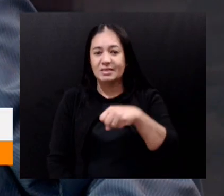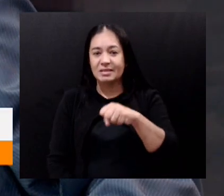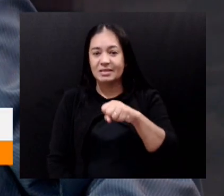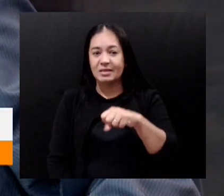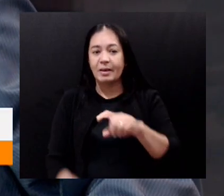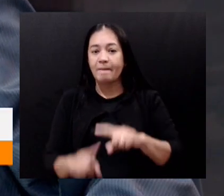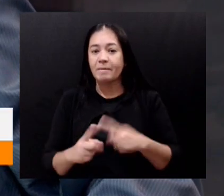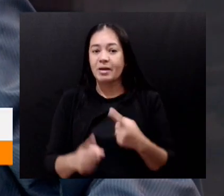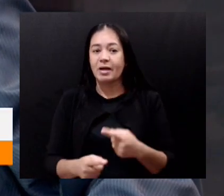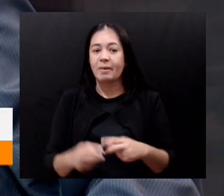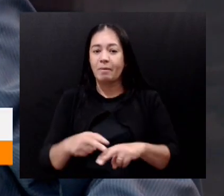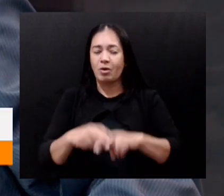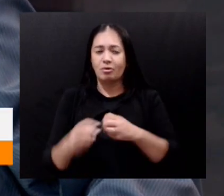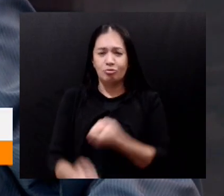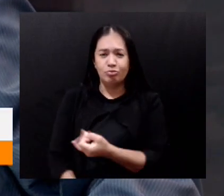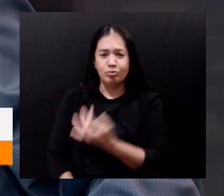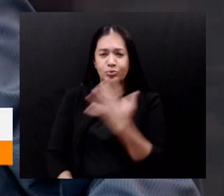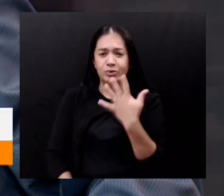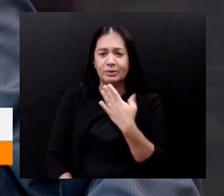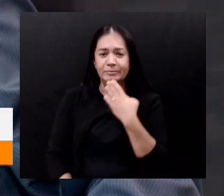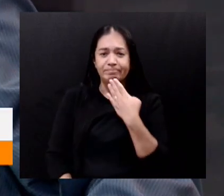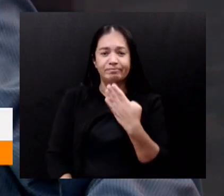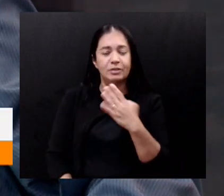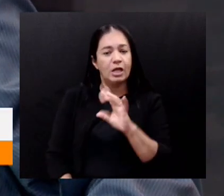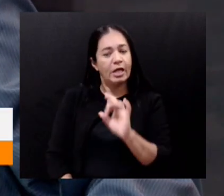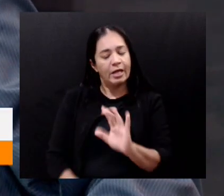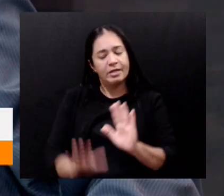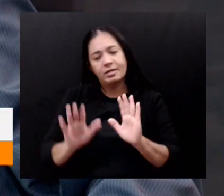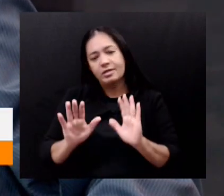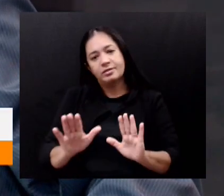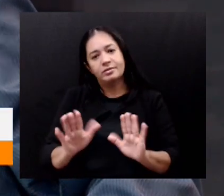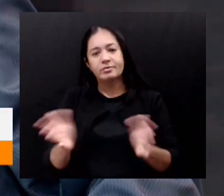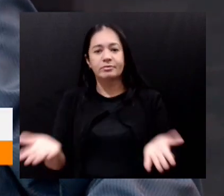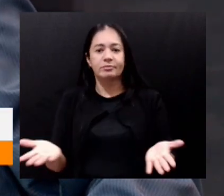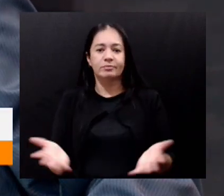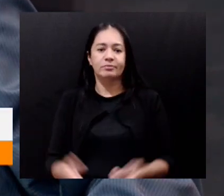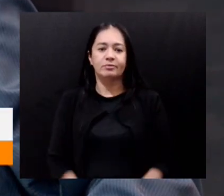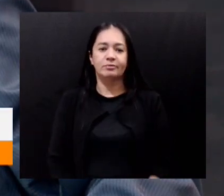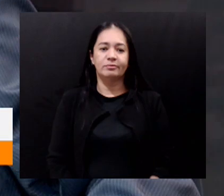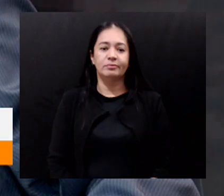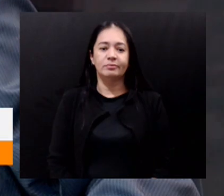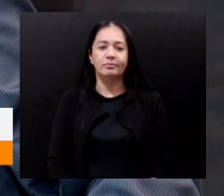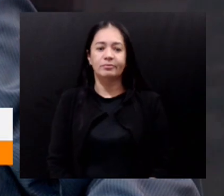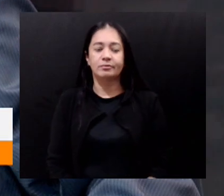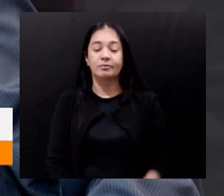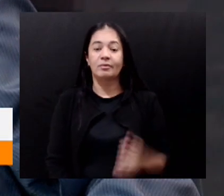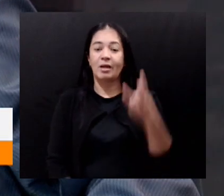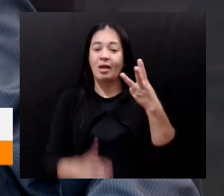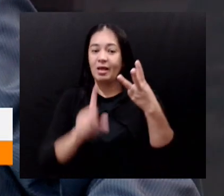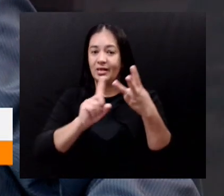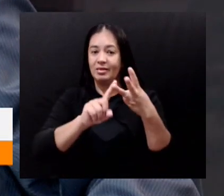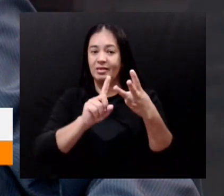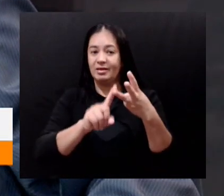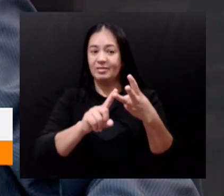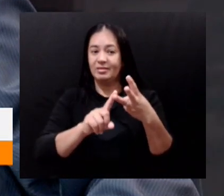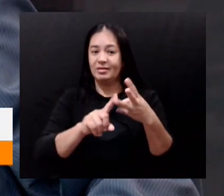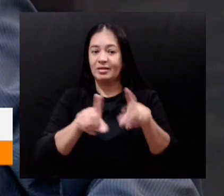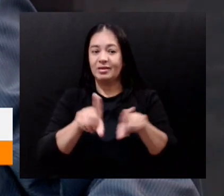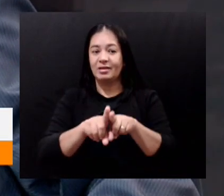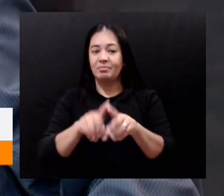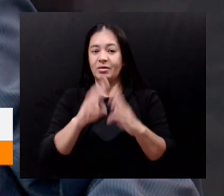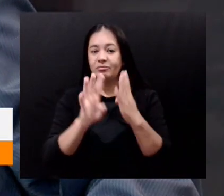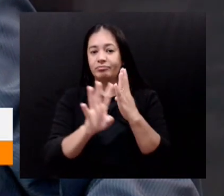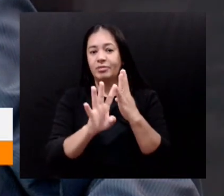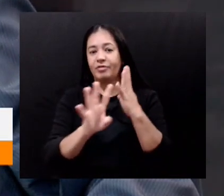de pedidos, é o que temos É, nesse momento. A terceira etapa também é entrar na fila do consulado, que Uhum. atualmente